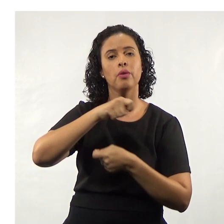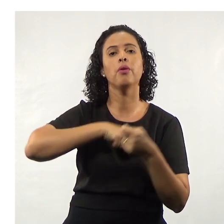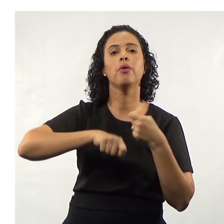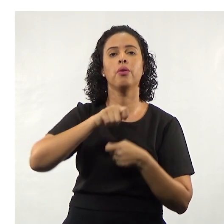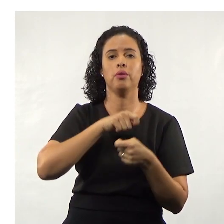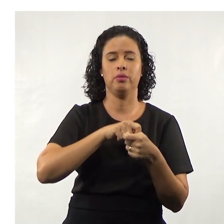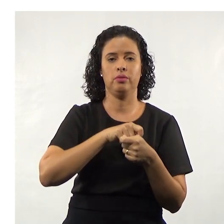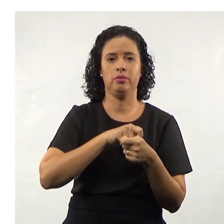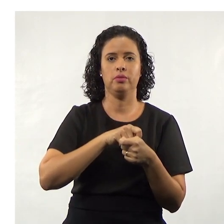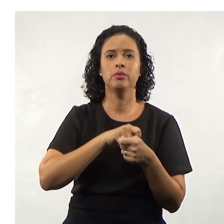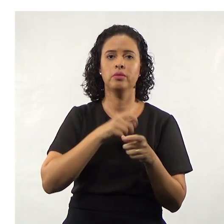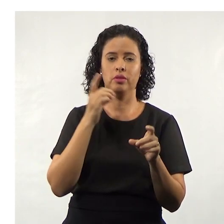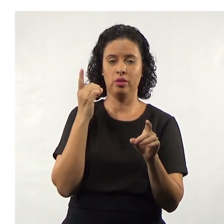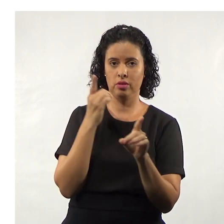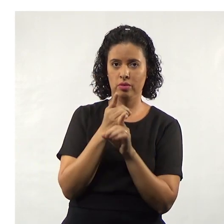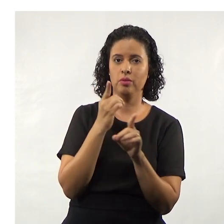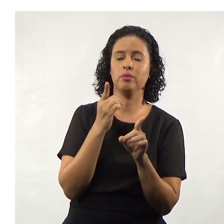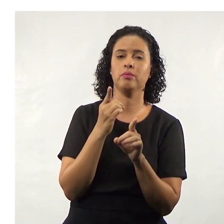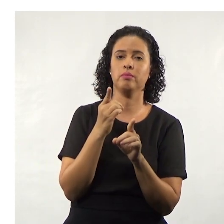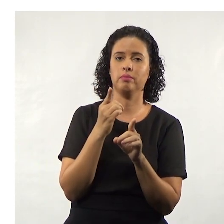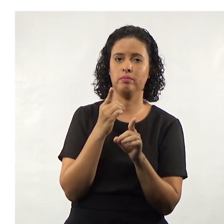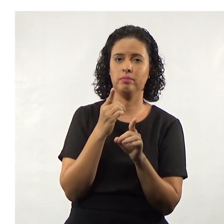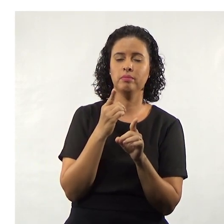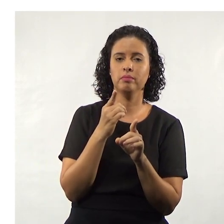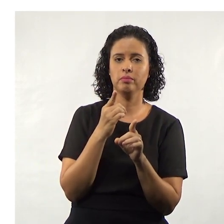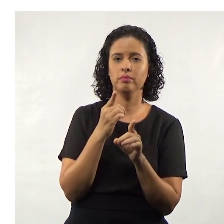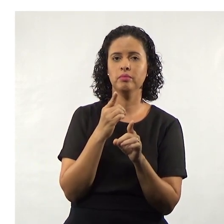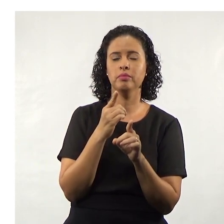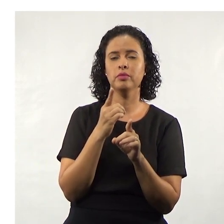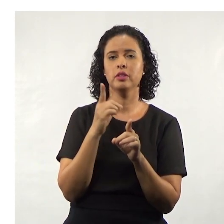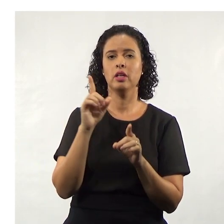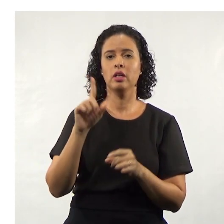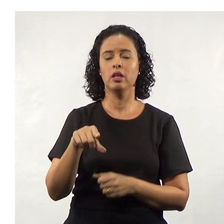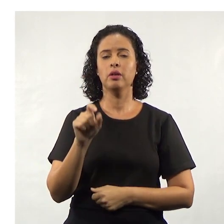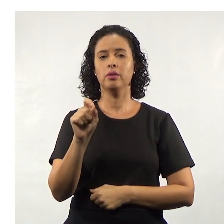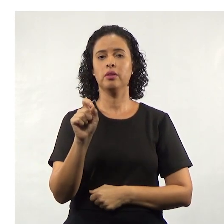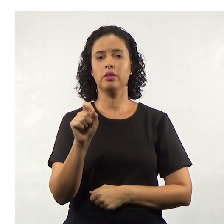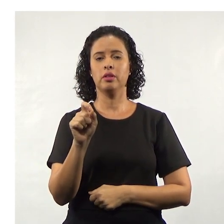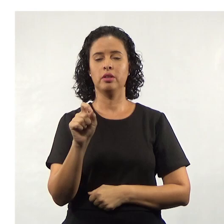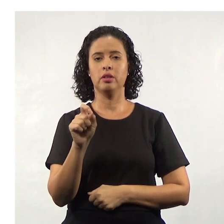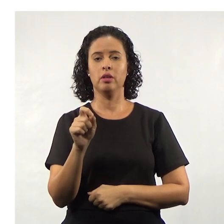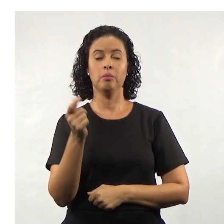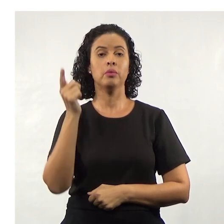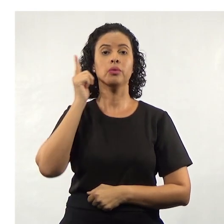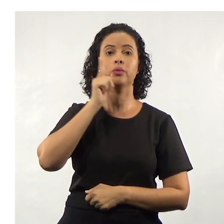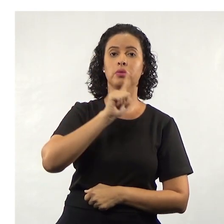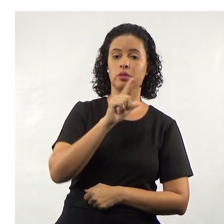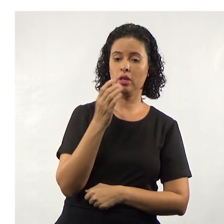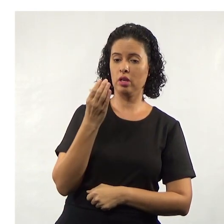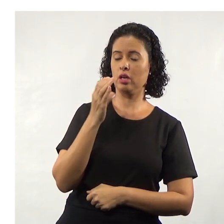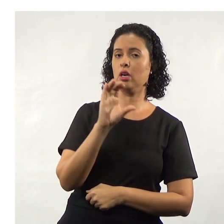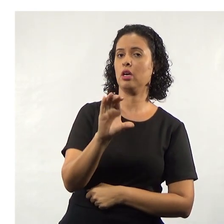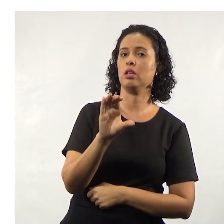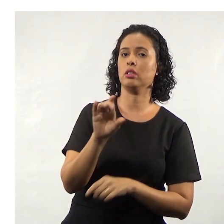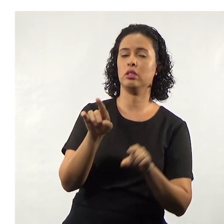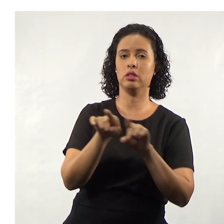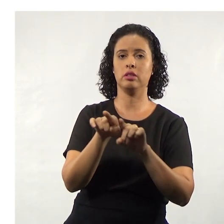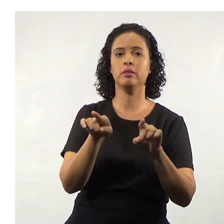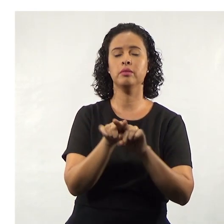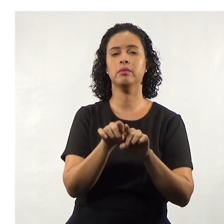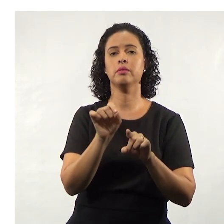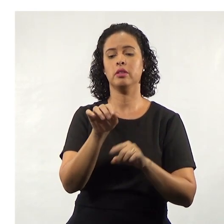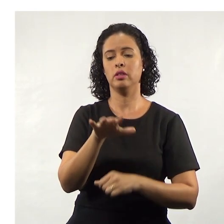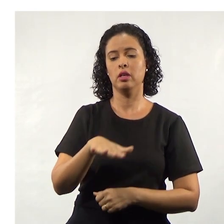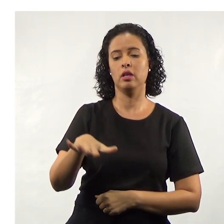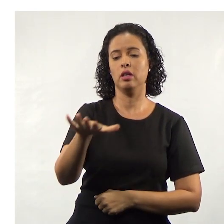você encontra demais quando você coloca Sebrae no Google, tá? Plano de negócio, a fim de se obter crédito, né? Eles também